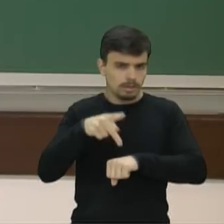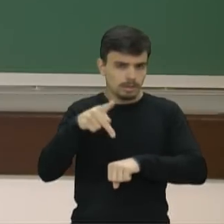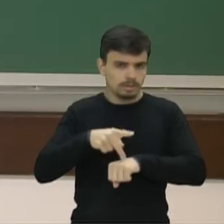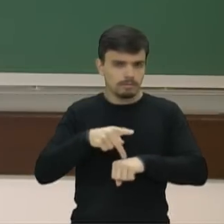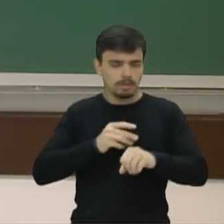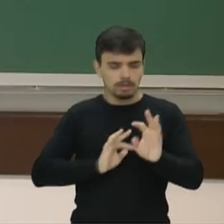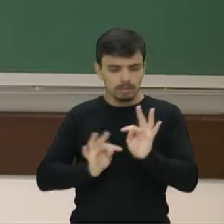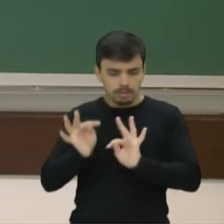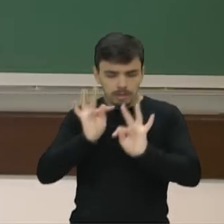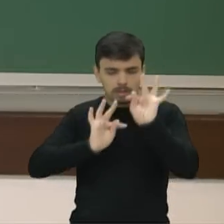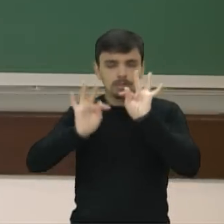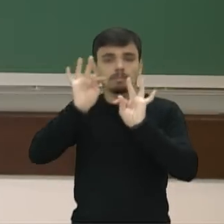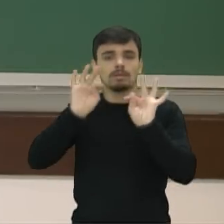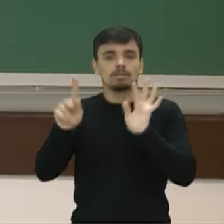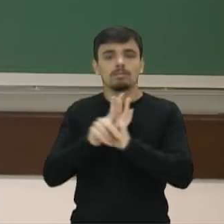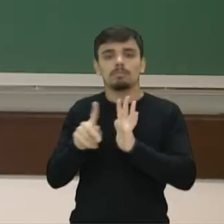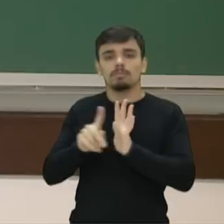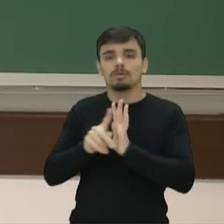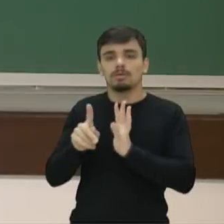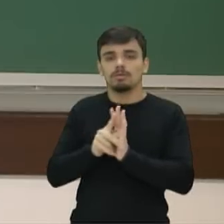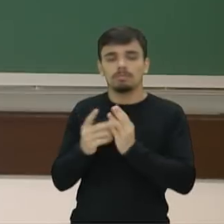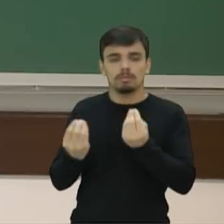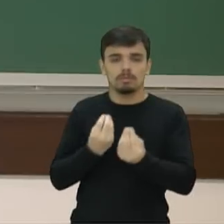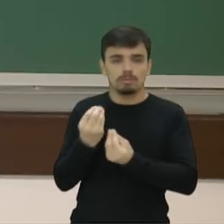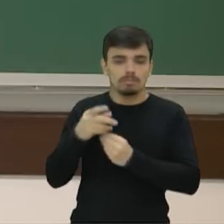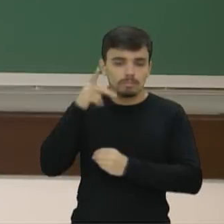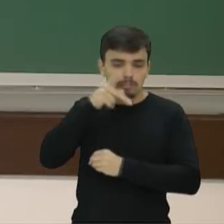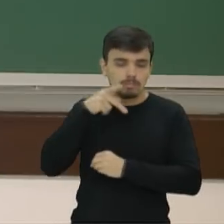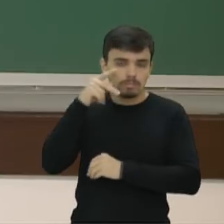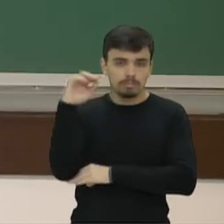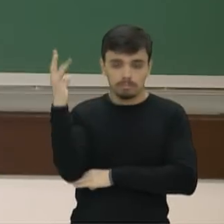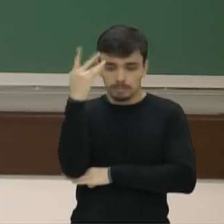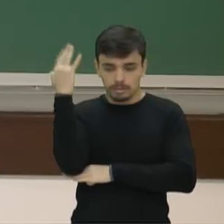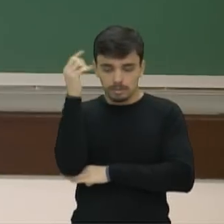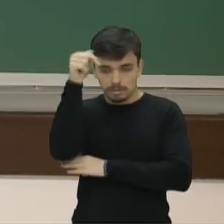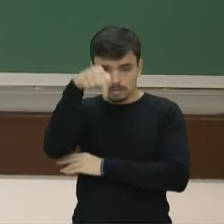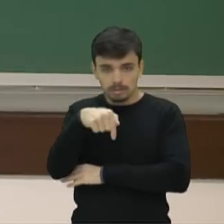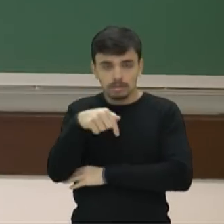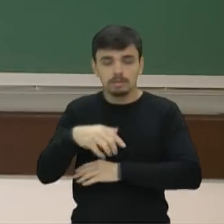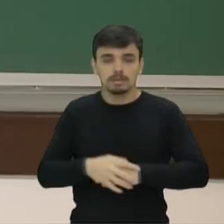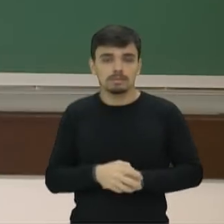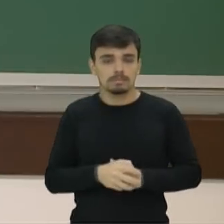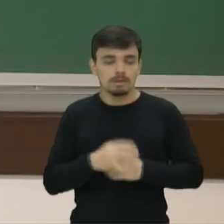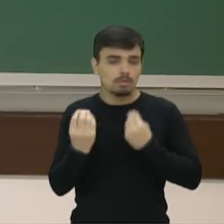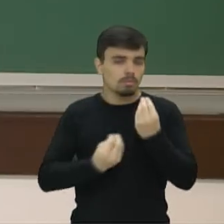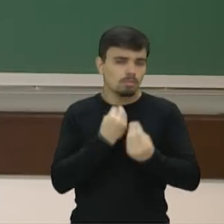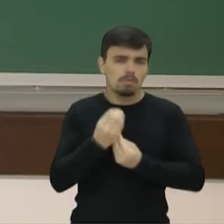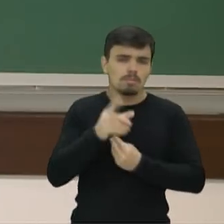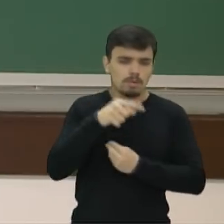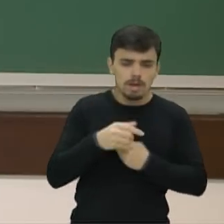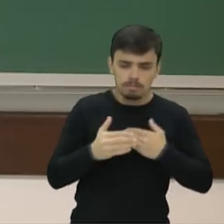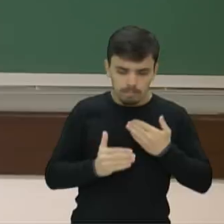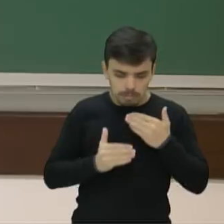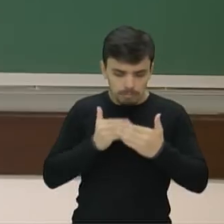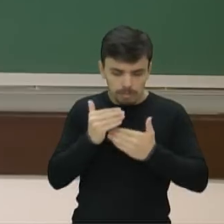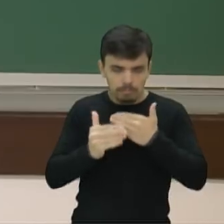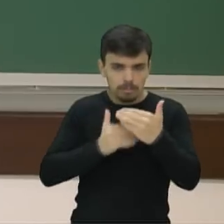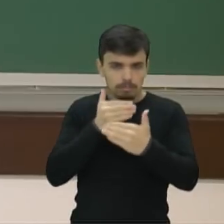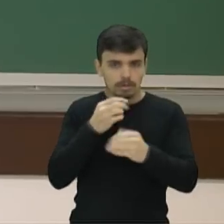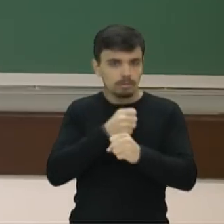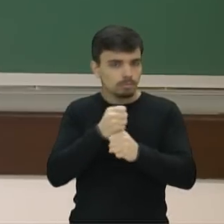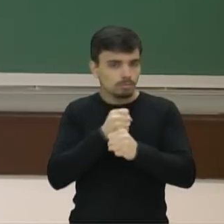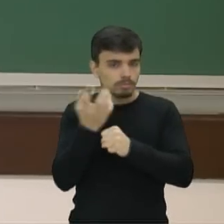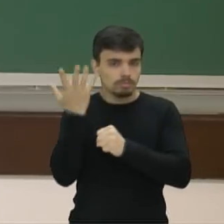ambientais? Como que estão organizadas as políticas ambientais do nosso país? Como isso vem sendo tratado nos últimos